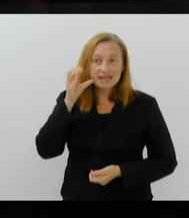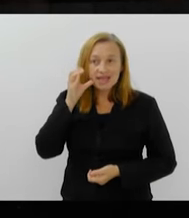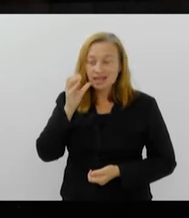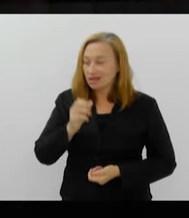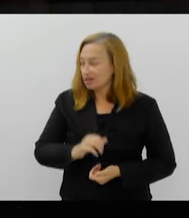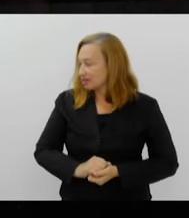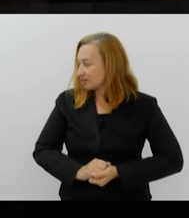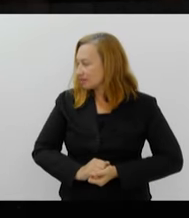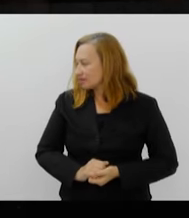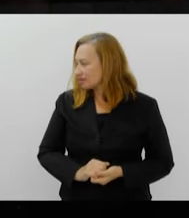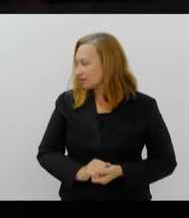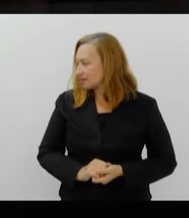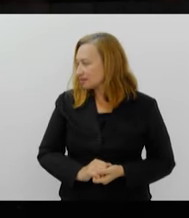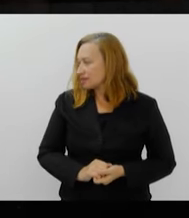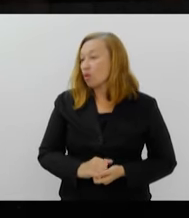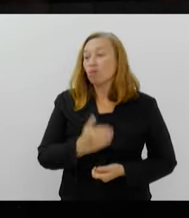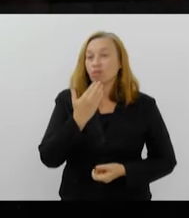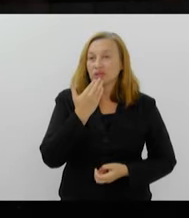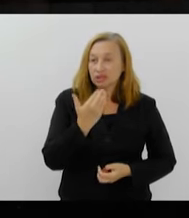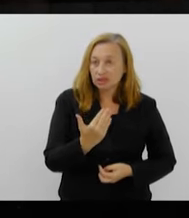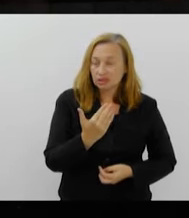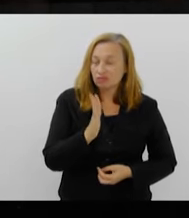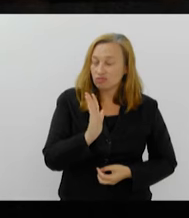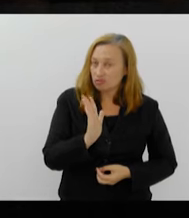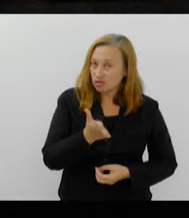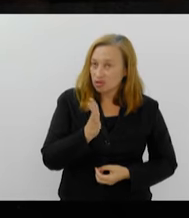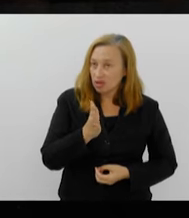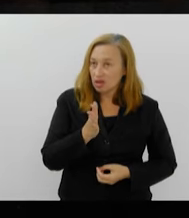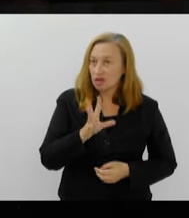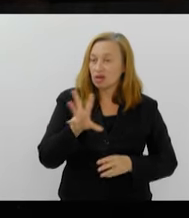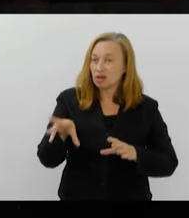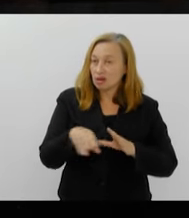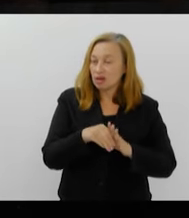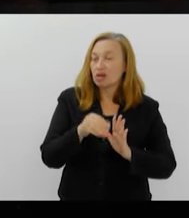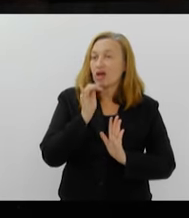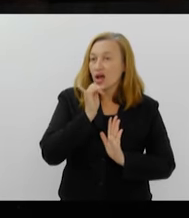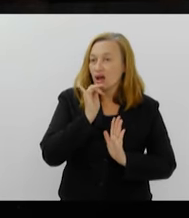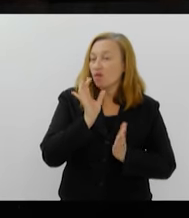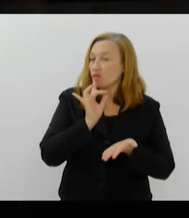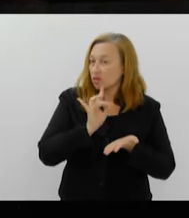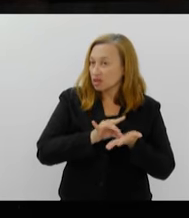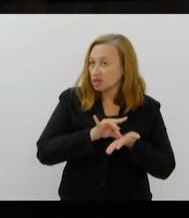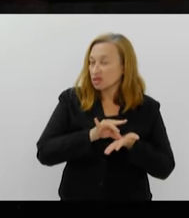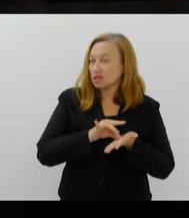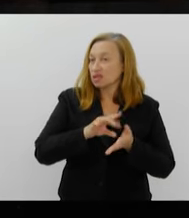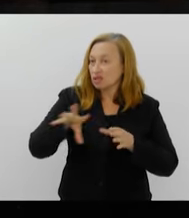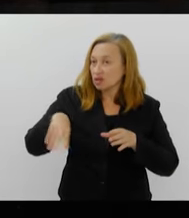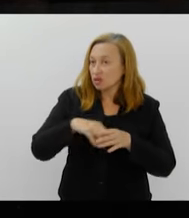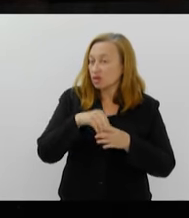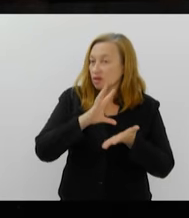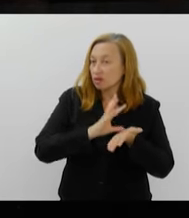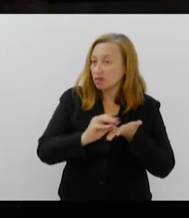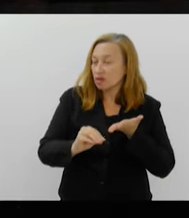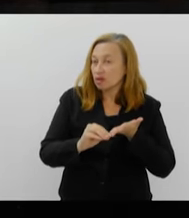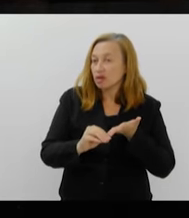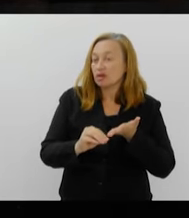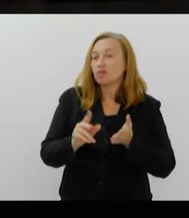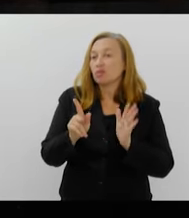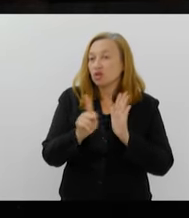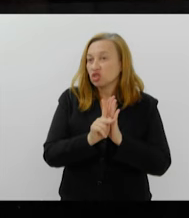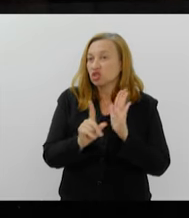Jordão, estou pedindo, está no relatório oficial, que se paute o projeto de